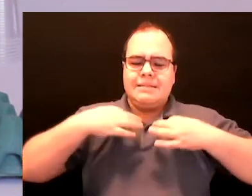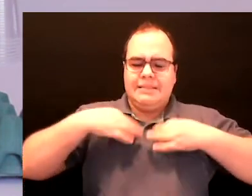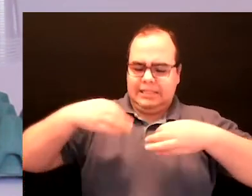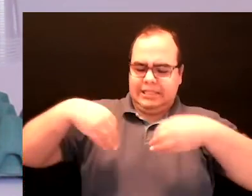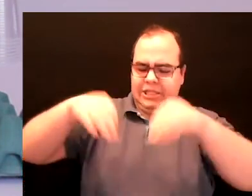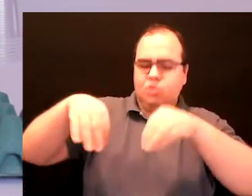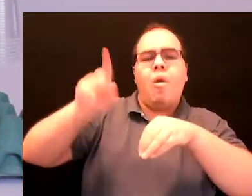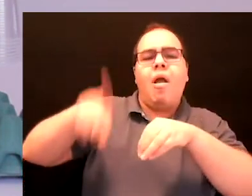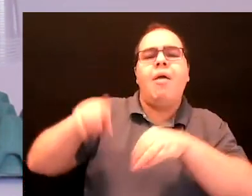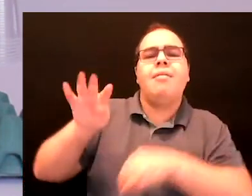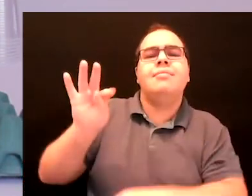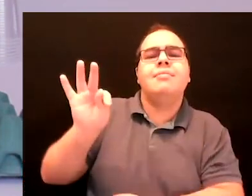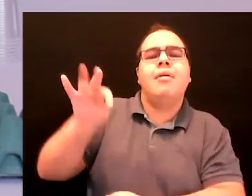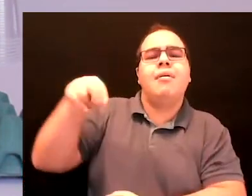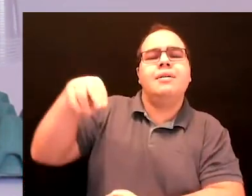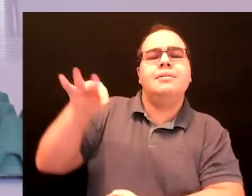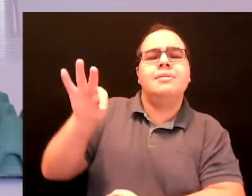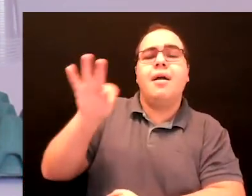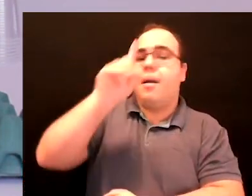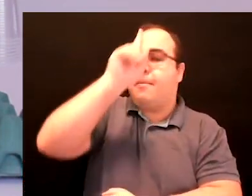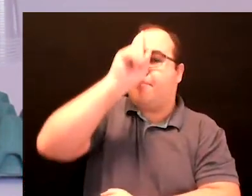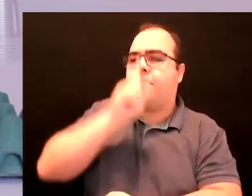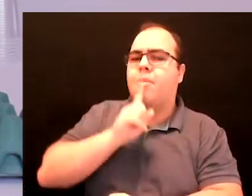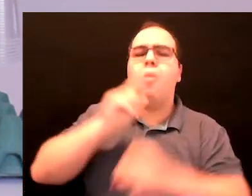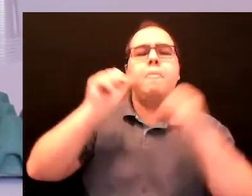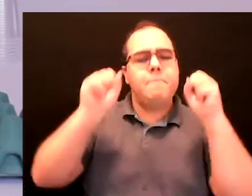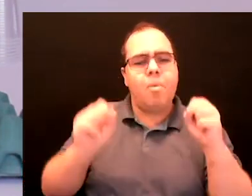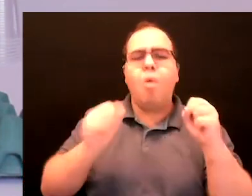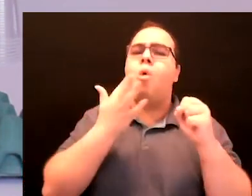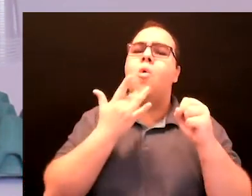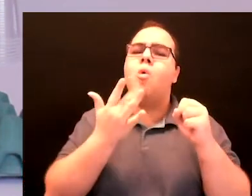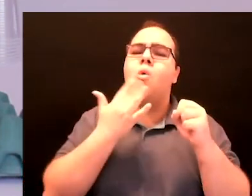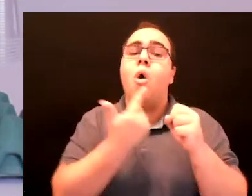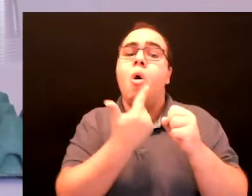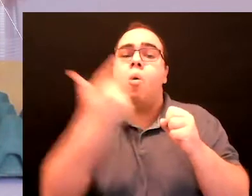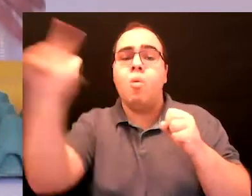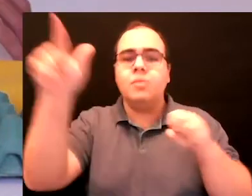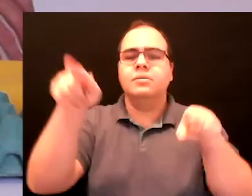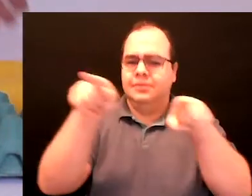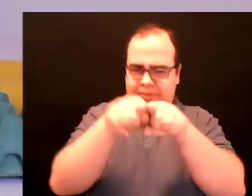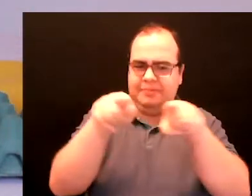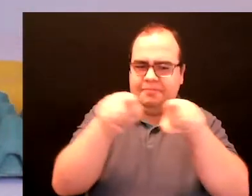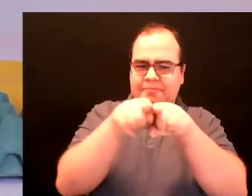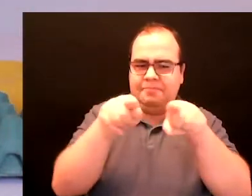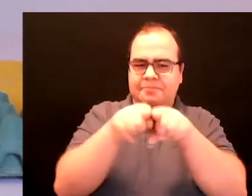de TNT amarelo, você pode utilizar de outras cores ou outros tecidos.